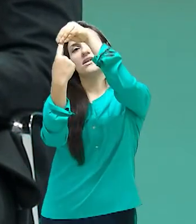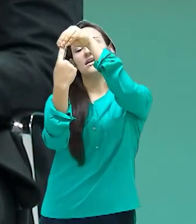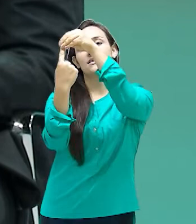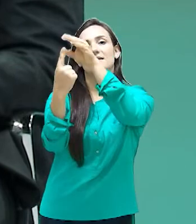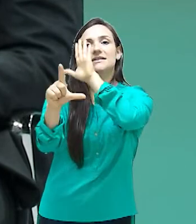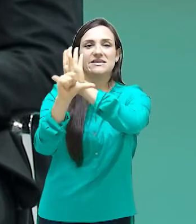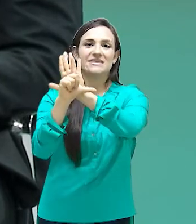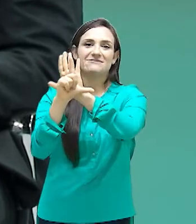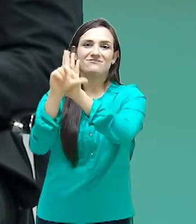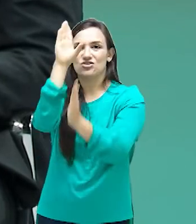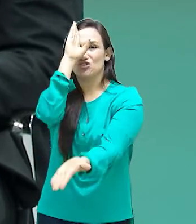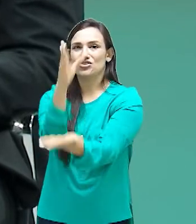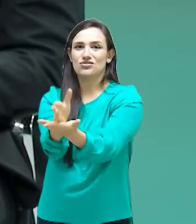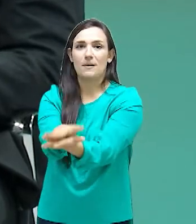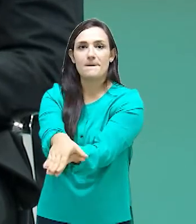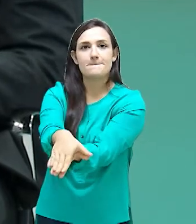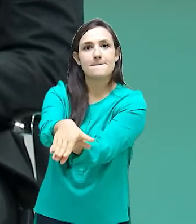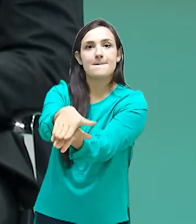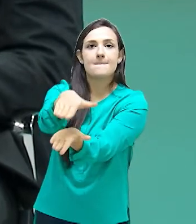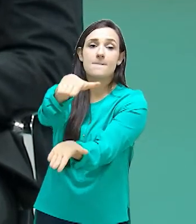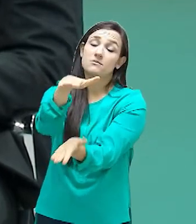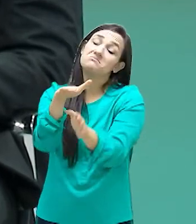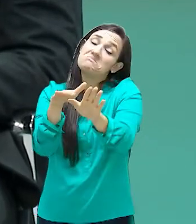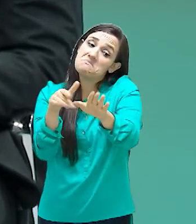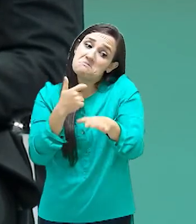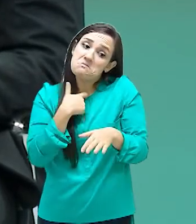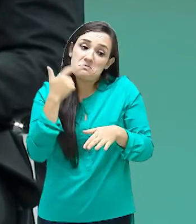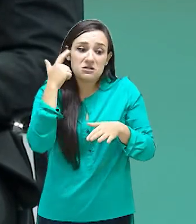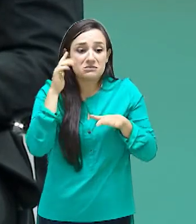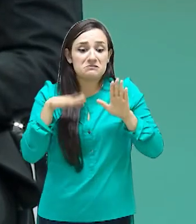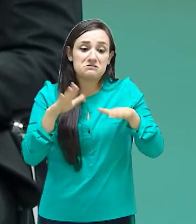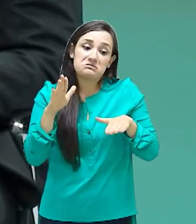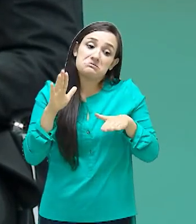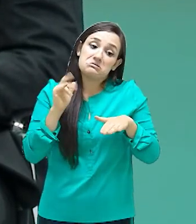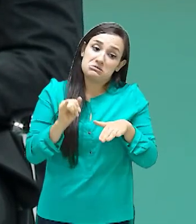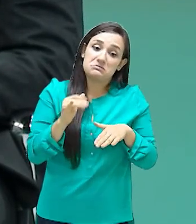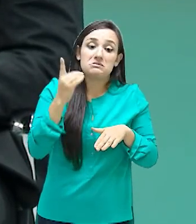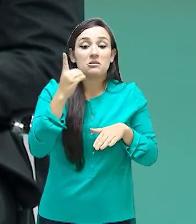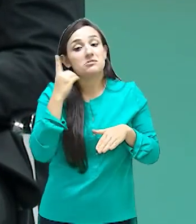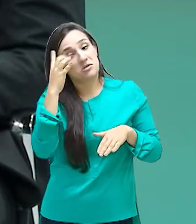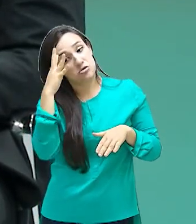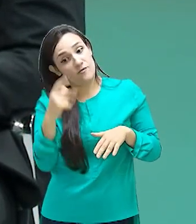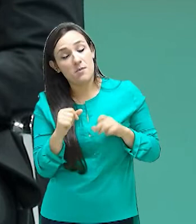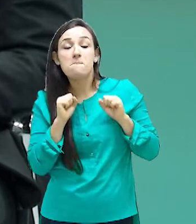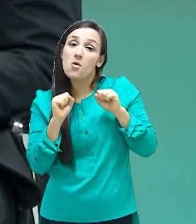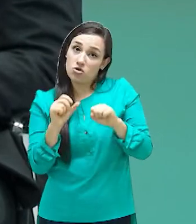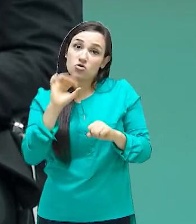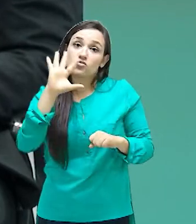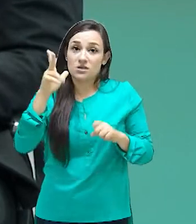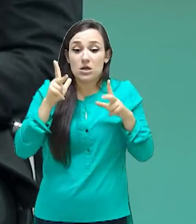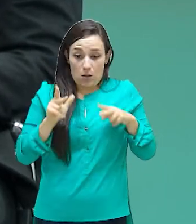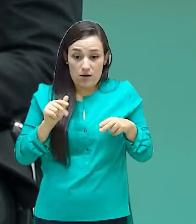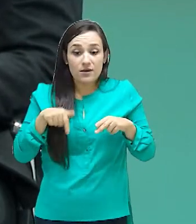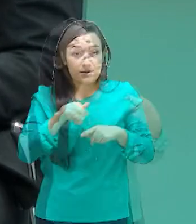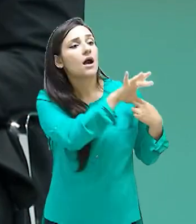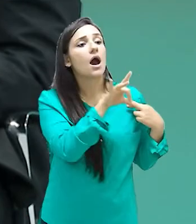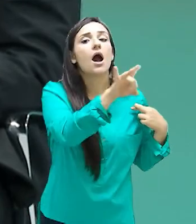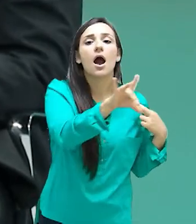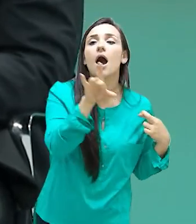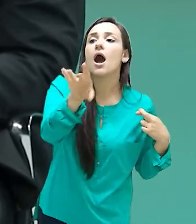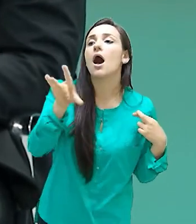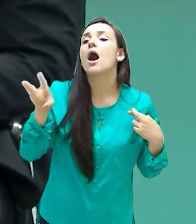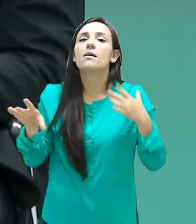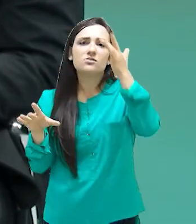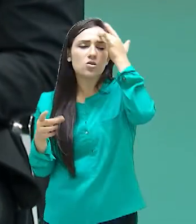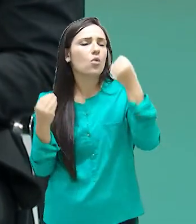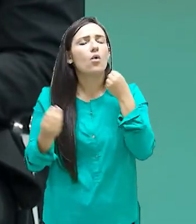inicial, assim. Talvez no momento posterior, aí depender da vontade dos parlamentares, pode ser construído. O